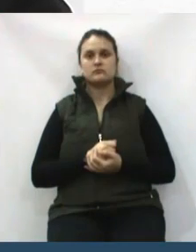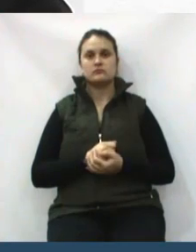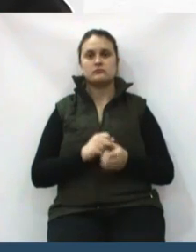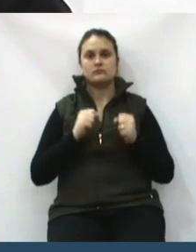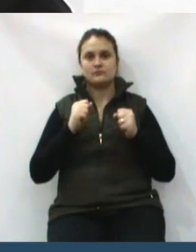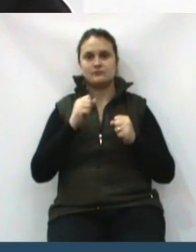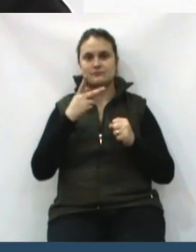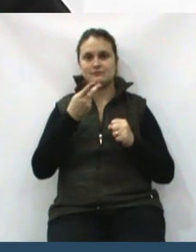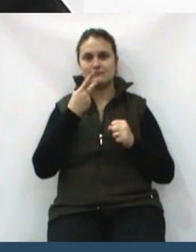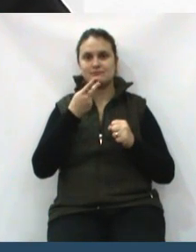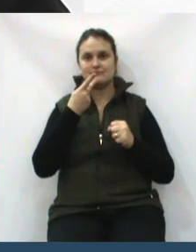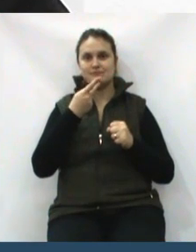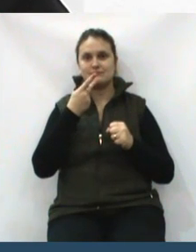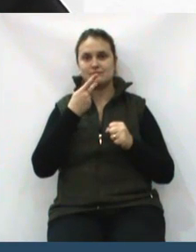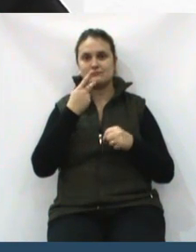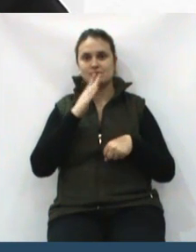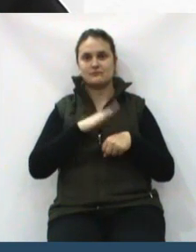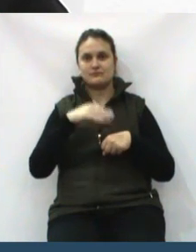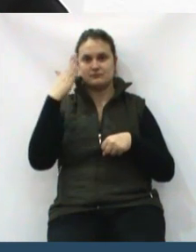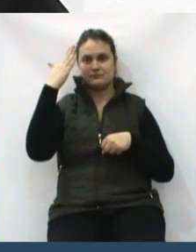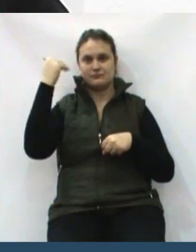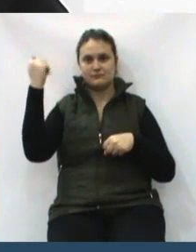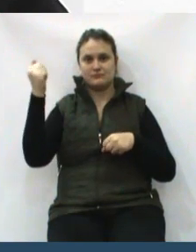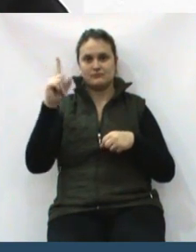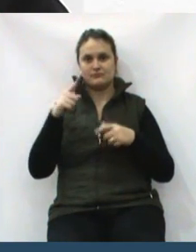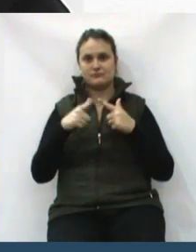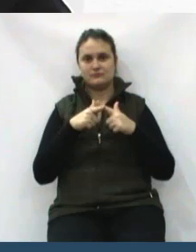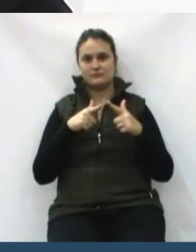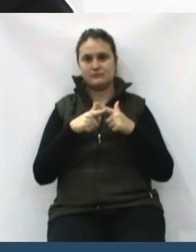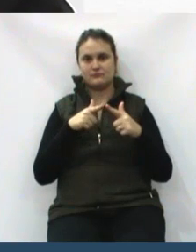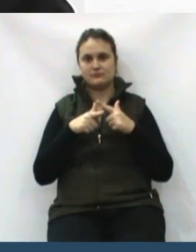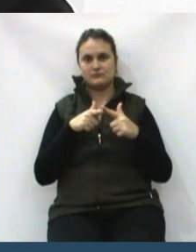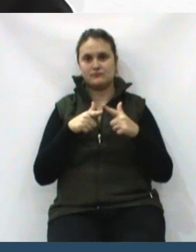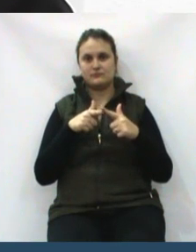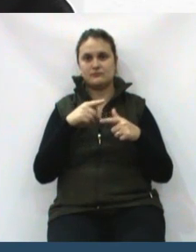citar várias operações, mas a mais famosa é a Lava Jato, com certeza